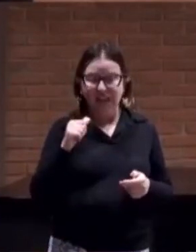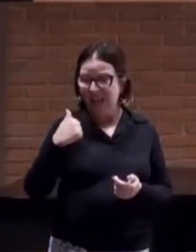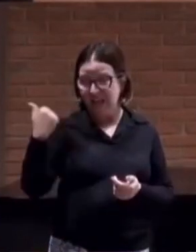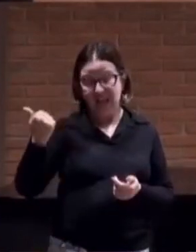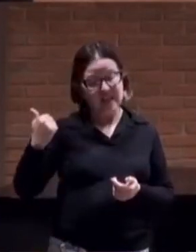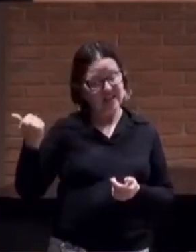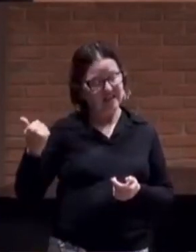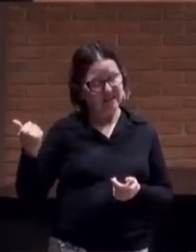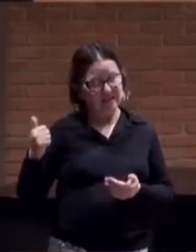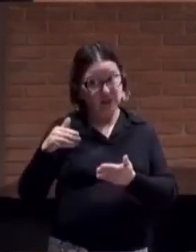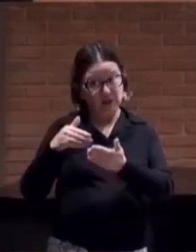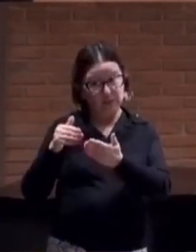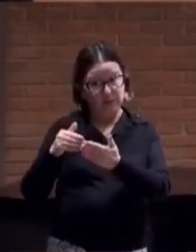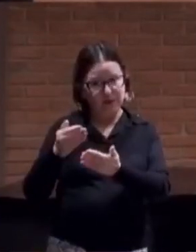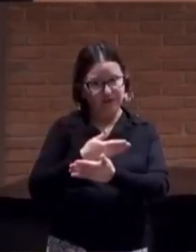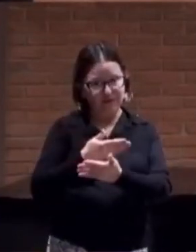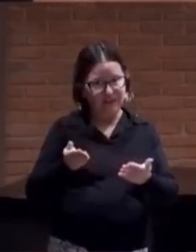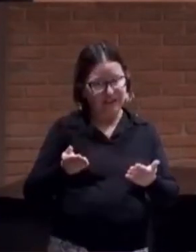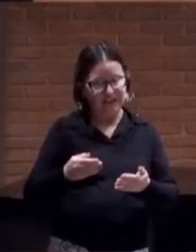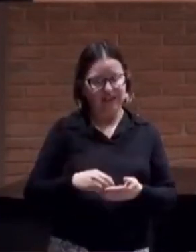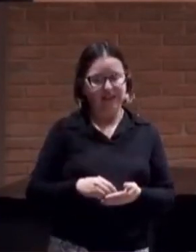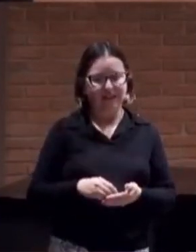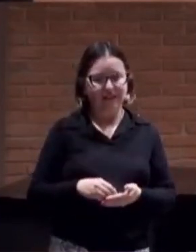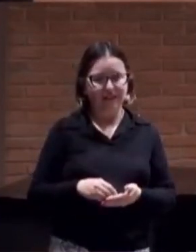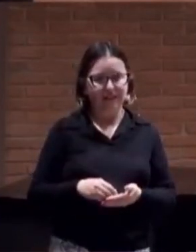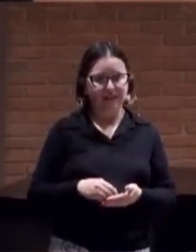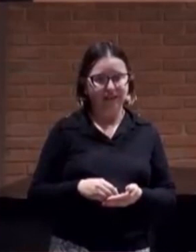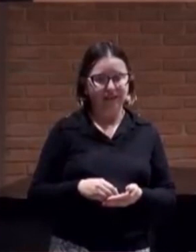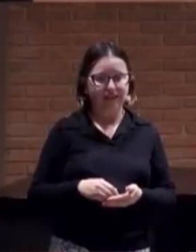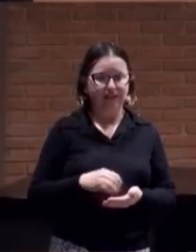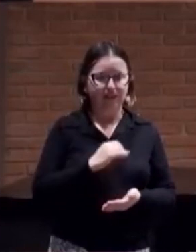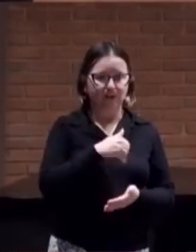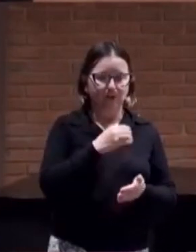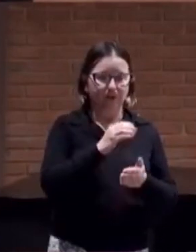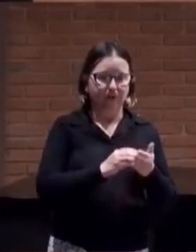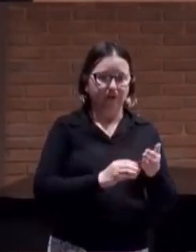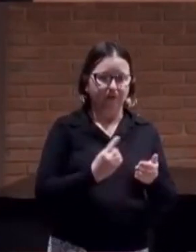sinagogas? Vamos para João 15, 18 e 19.